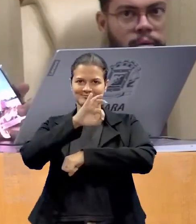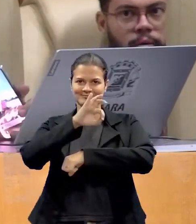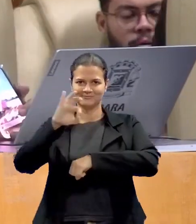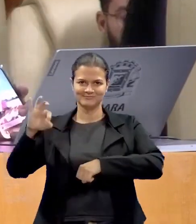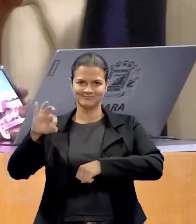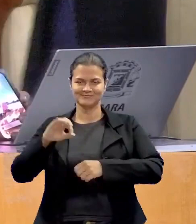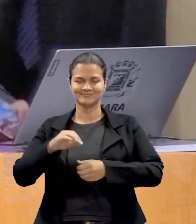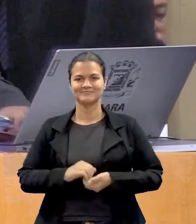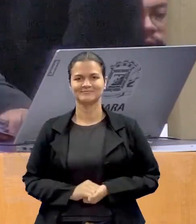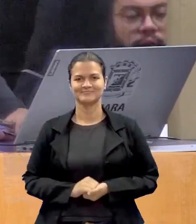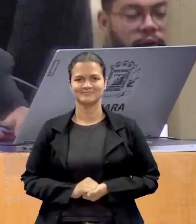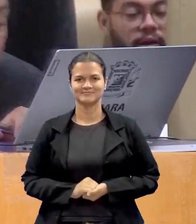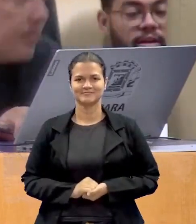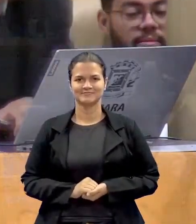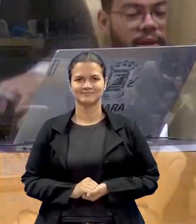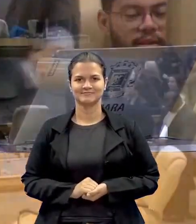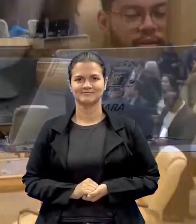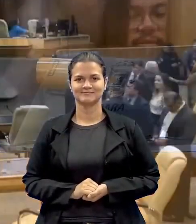convencional.